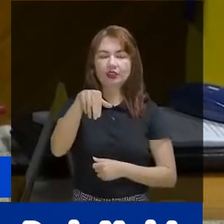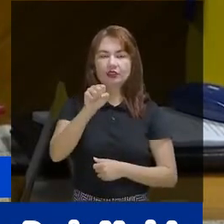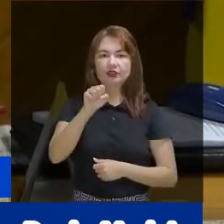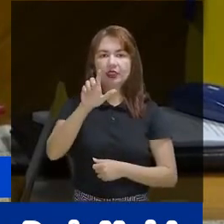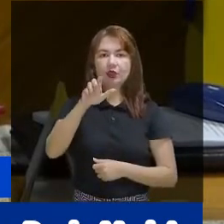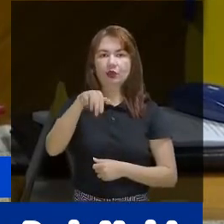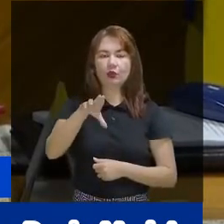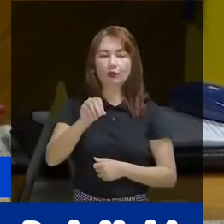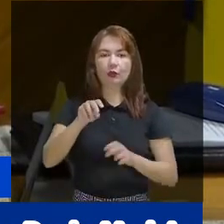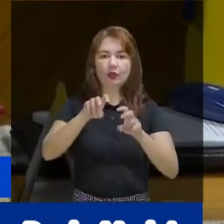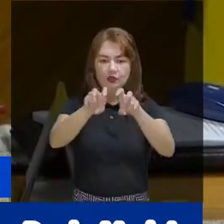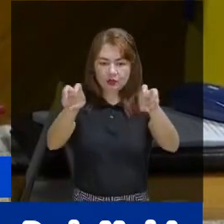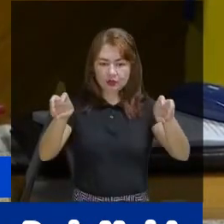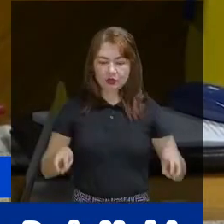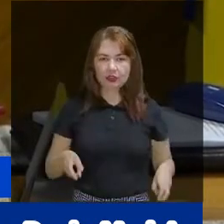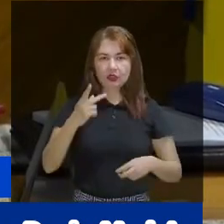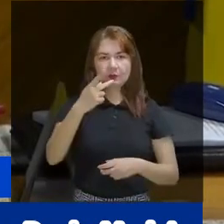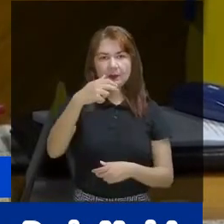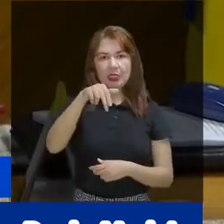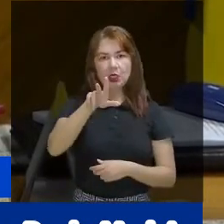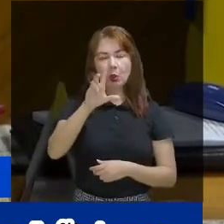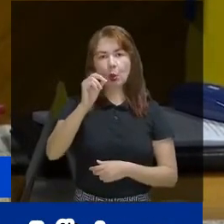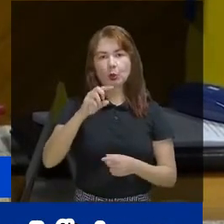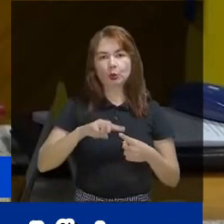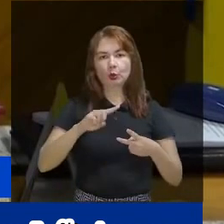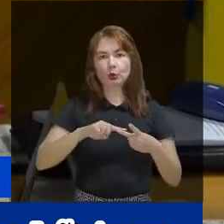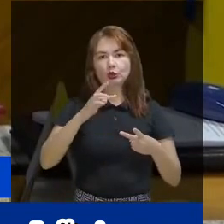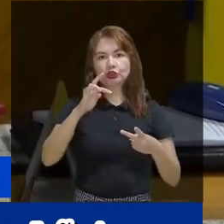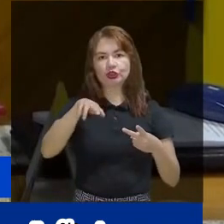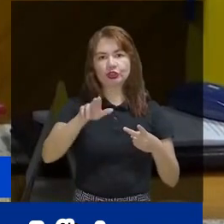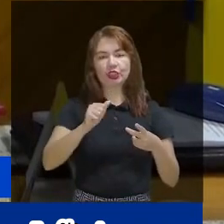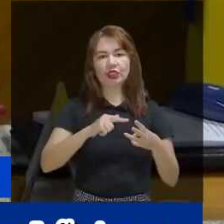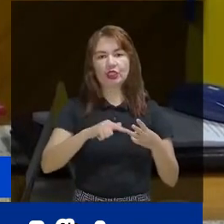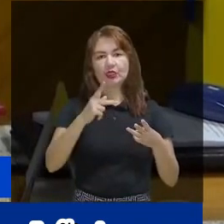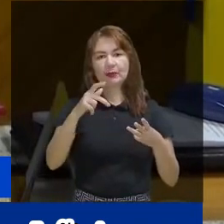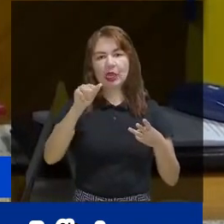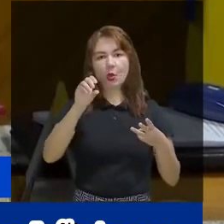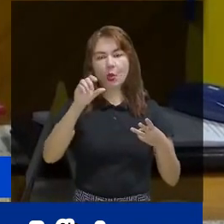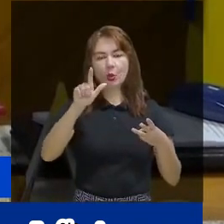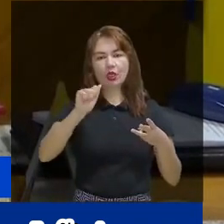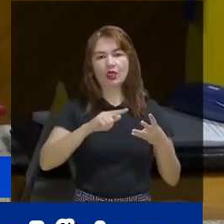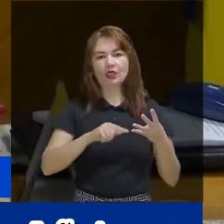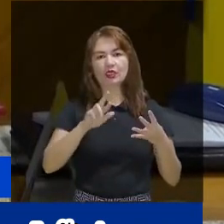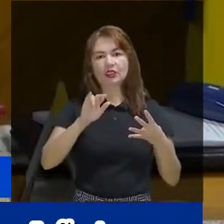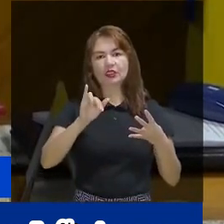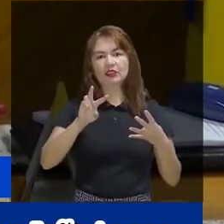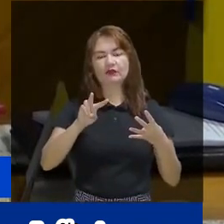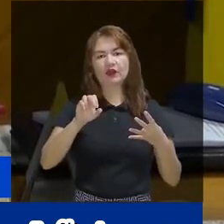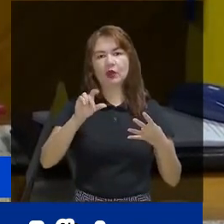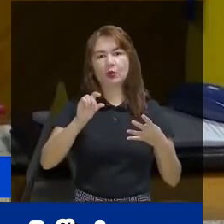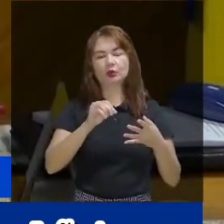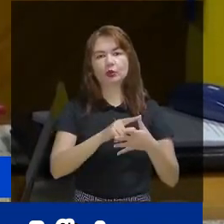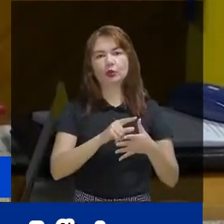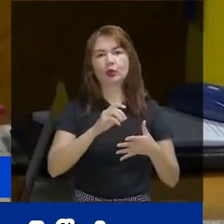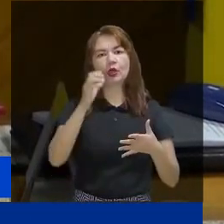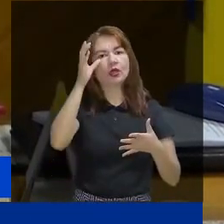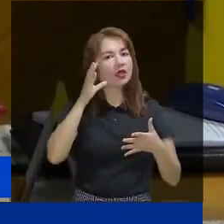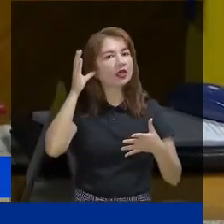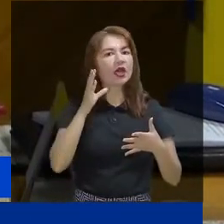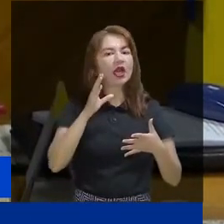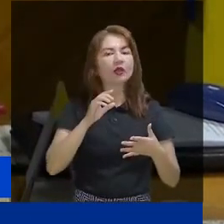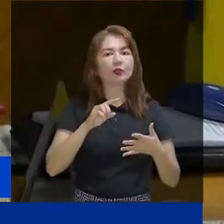Gonçalves e os vogais são juízes Paulo Madeira, Tina Souza, Paola Santos, Rivaldo Valente, Carmo Antônio e João